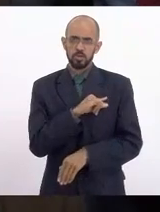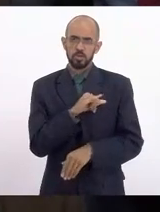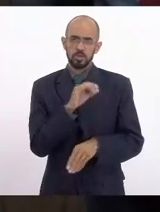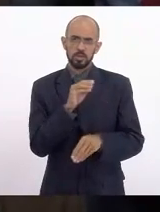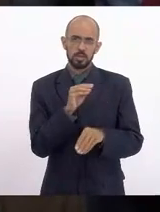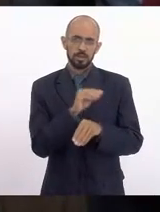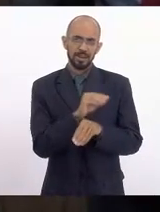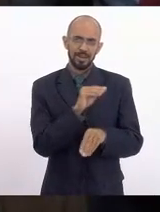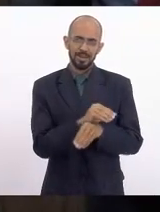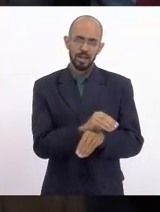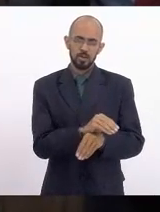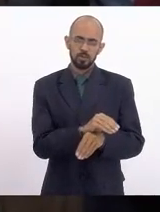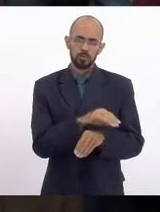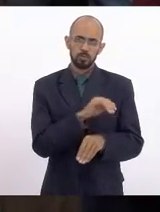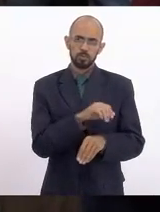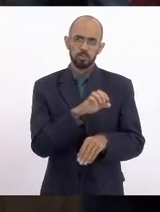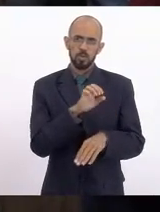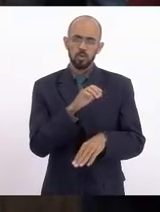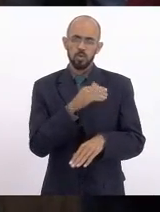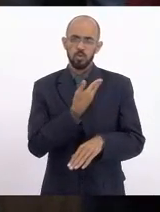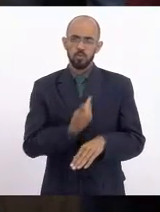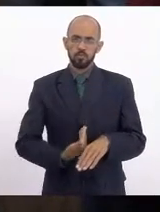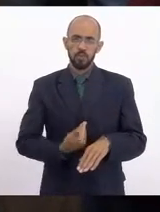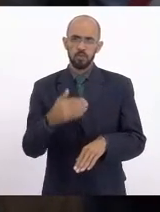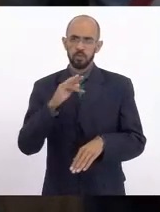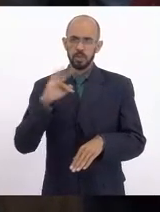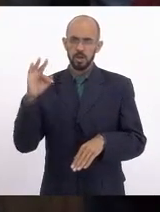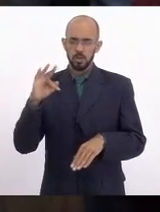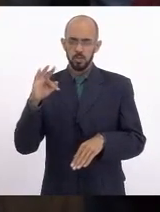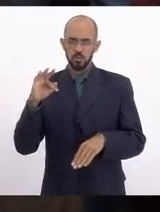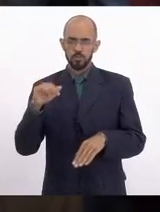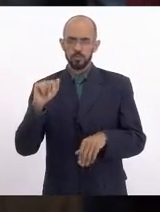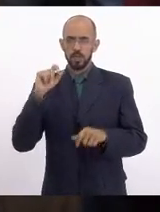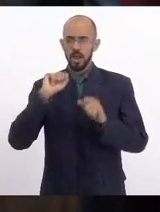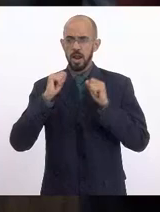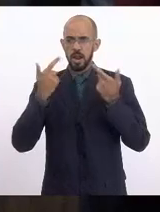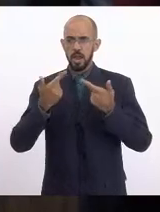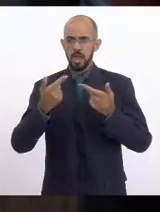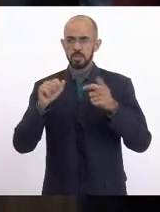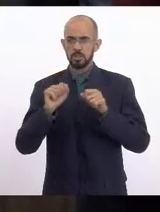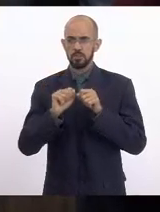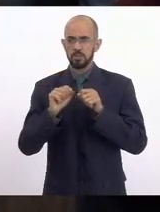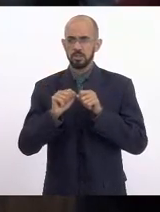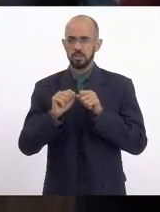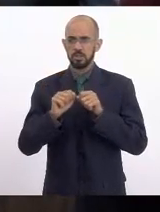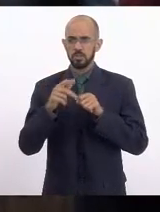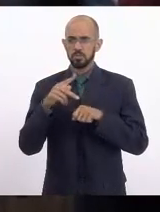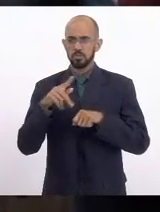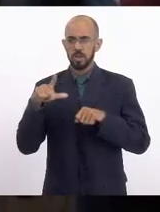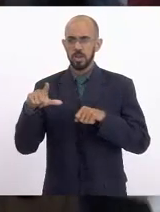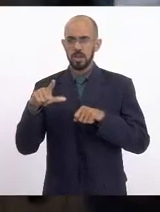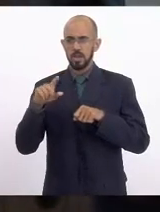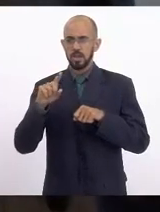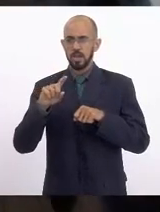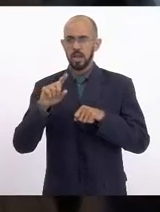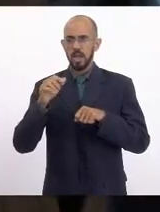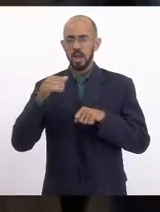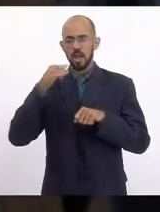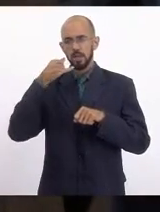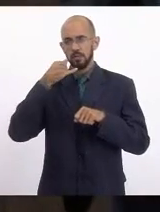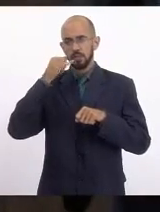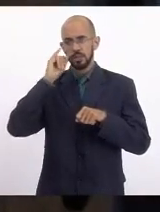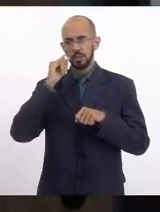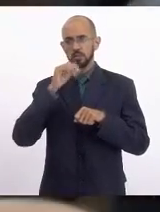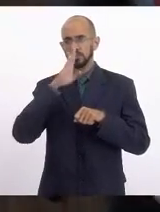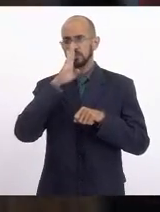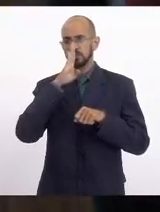Federal acho que o que essa casa tá fazendo através do seu projeto de lei é não ficar em silêncio e